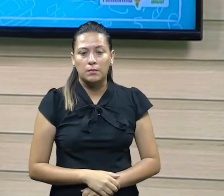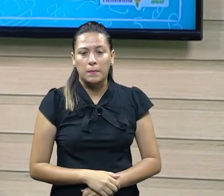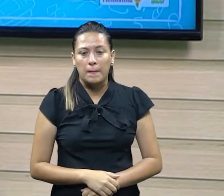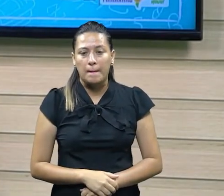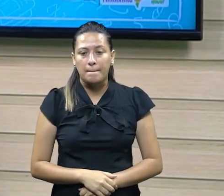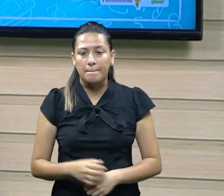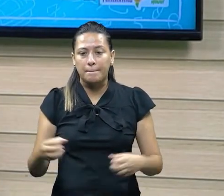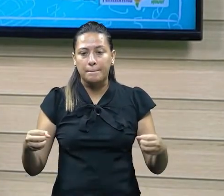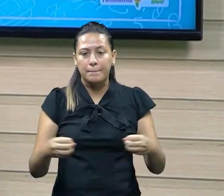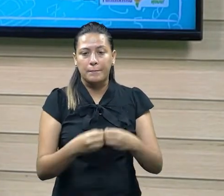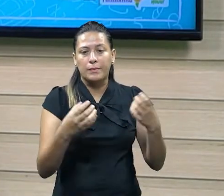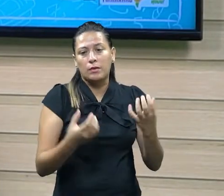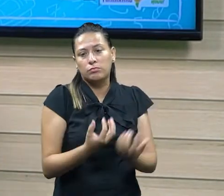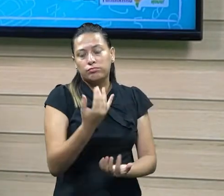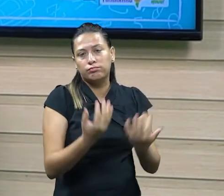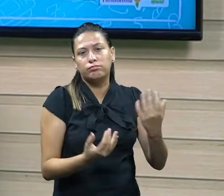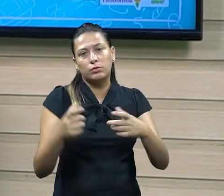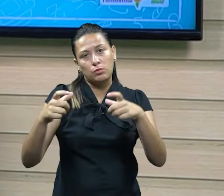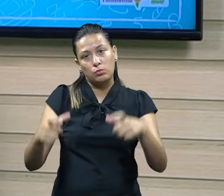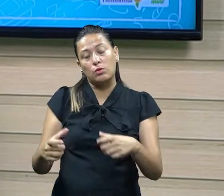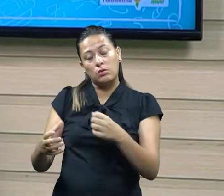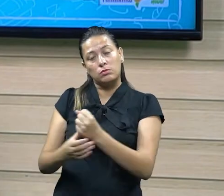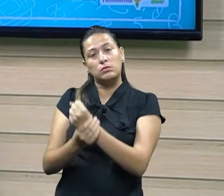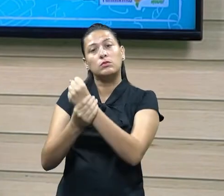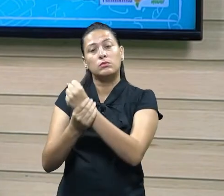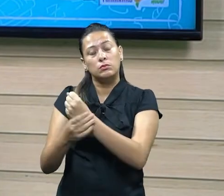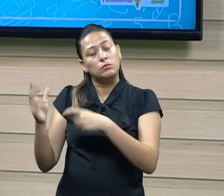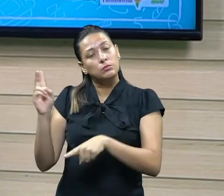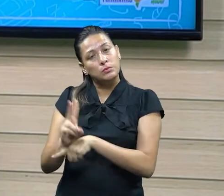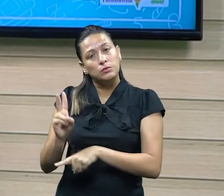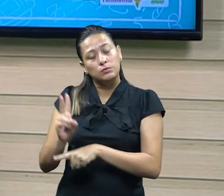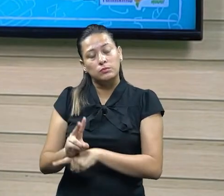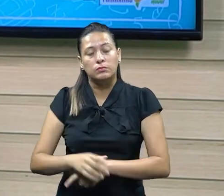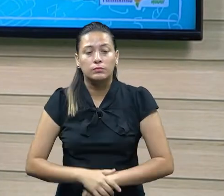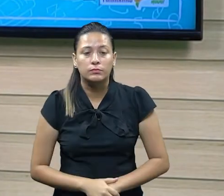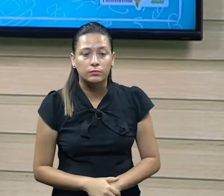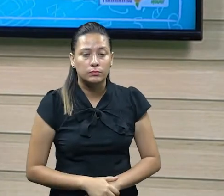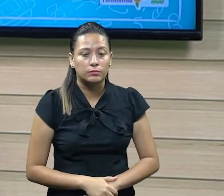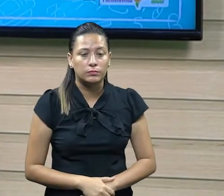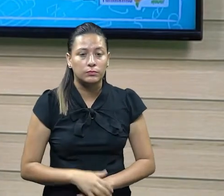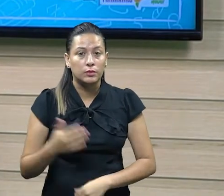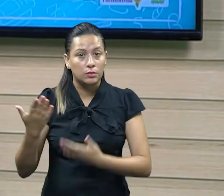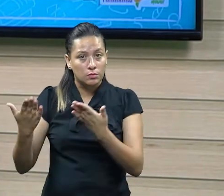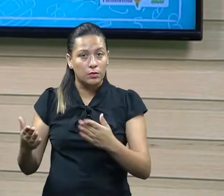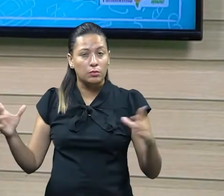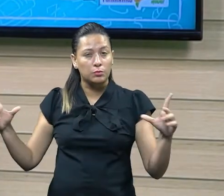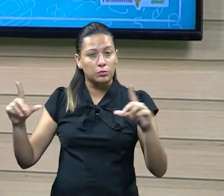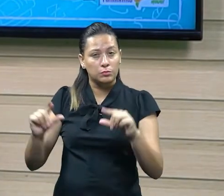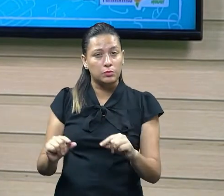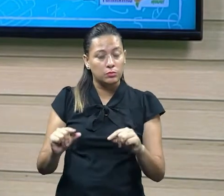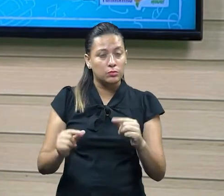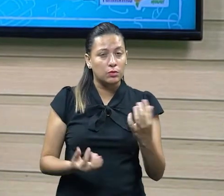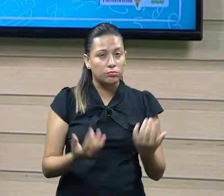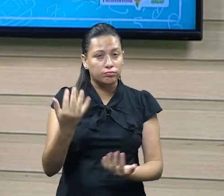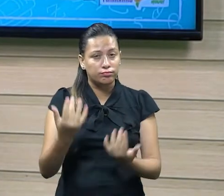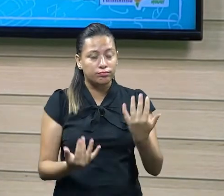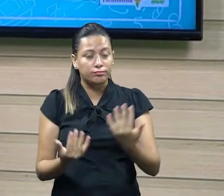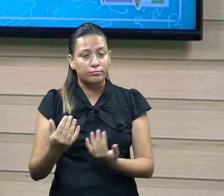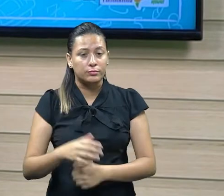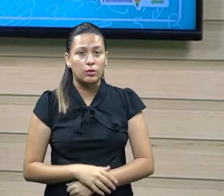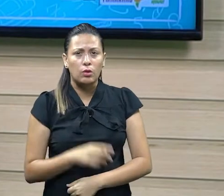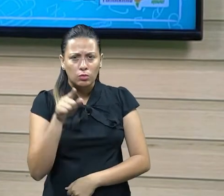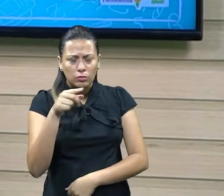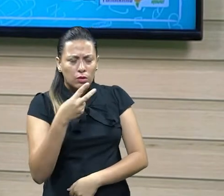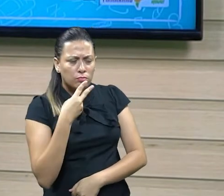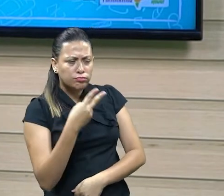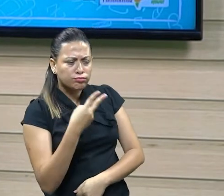orientações que devemos seguir para diminuir o risco de produção da chama. Quando você fuma perto de